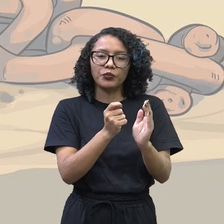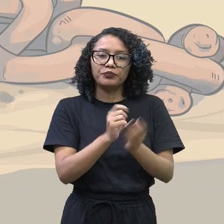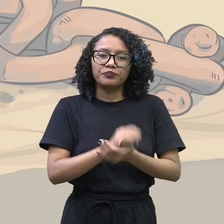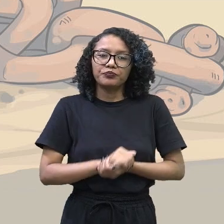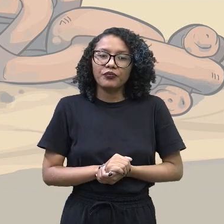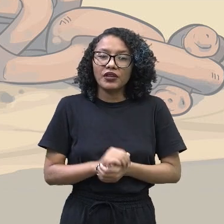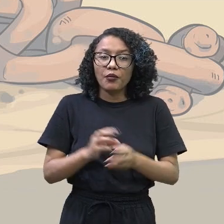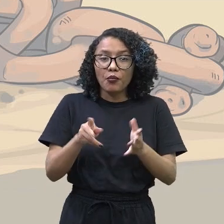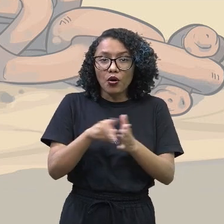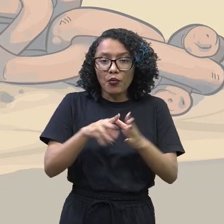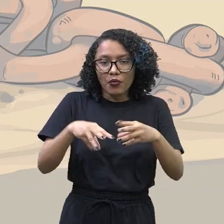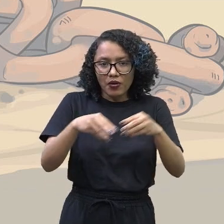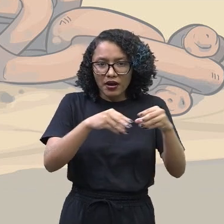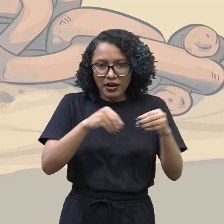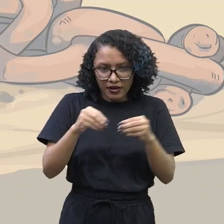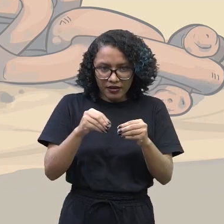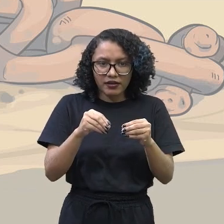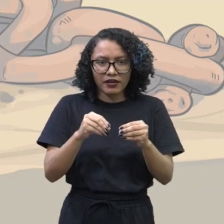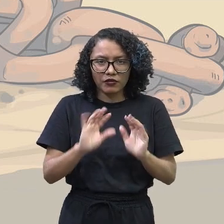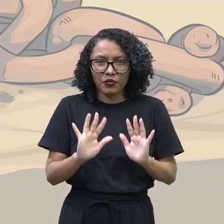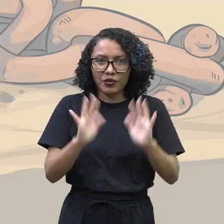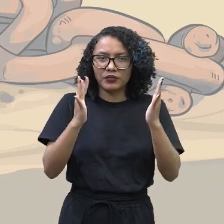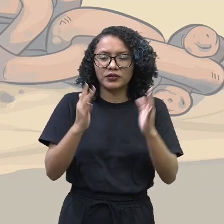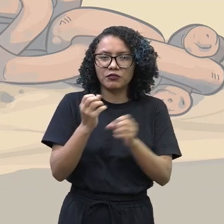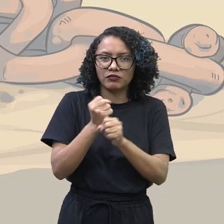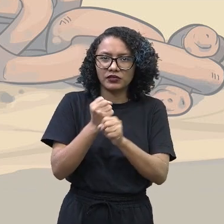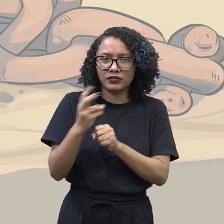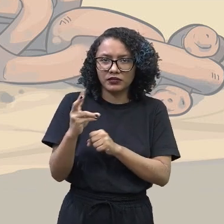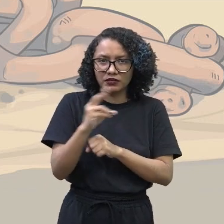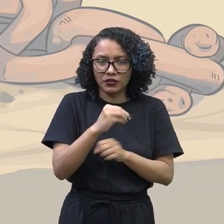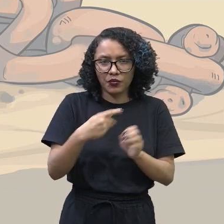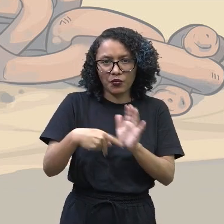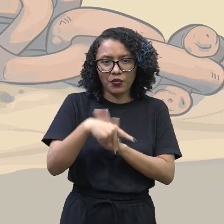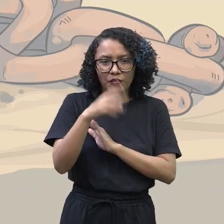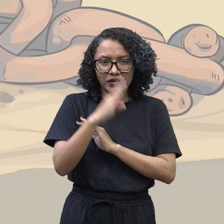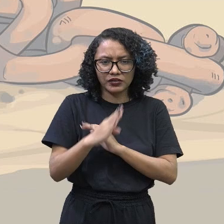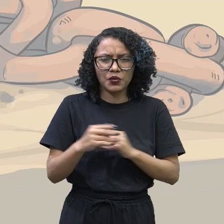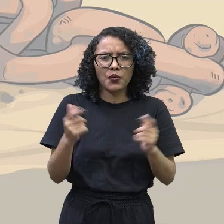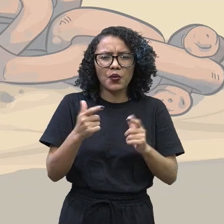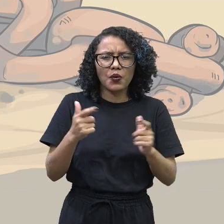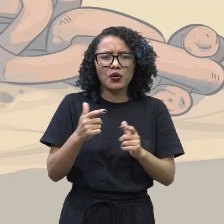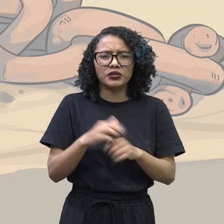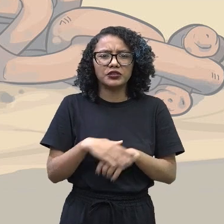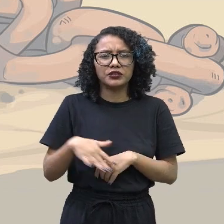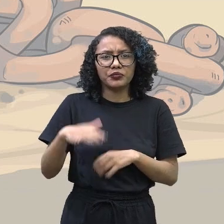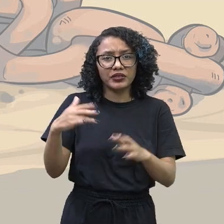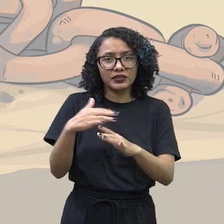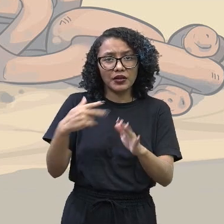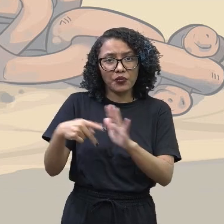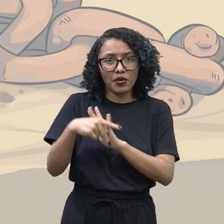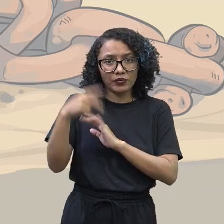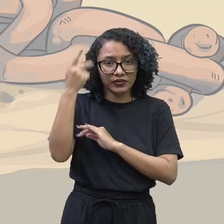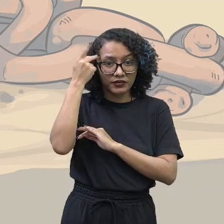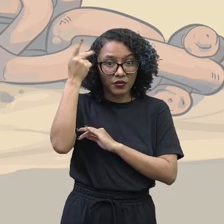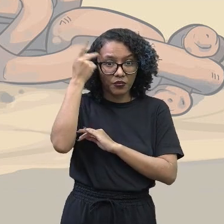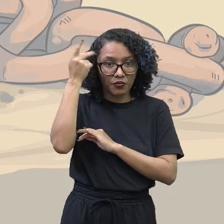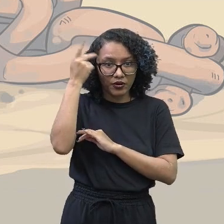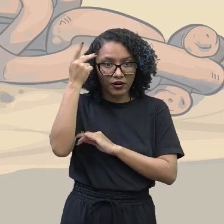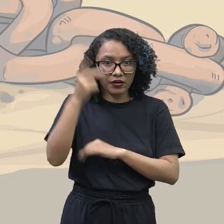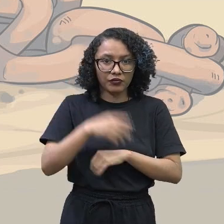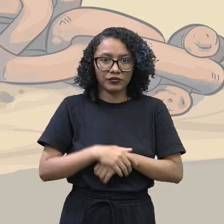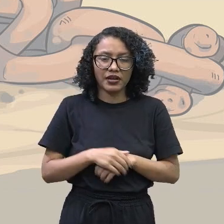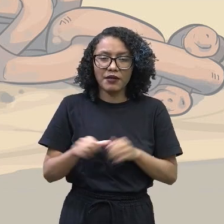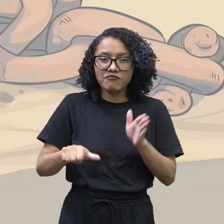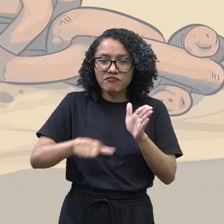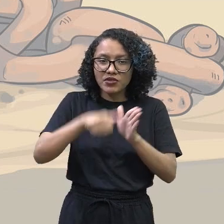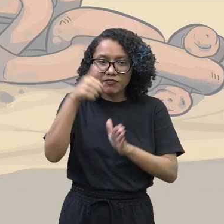Brasil. E essa escultura ela foi feita na cidade de São Vicente, em São Paulo, que caracteriza a primeira cidade